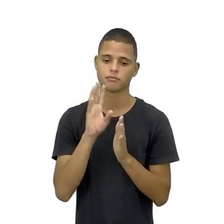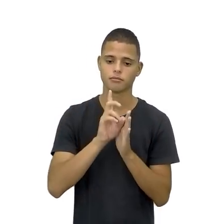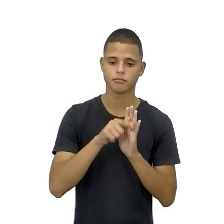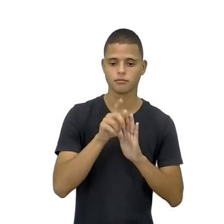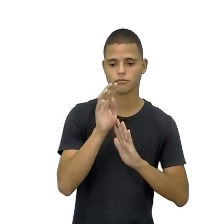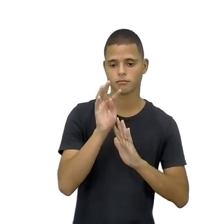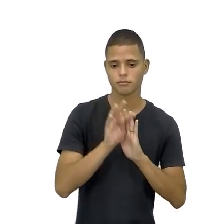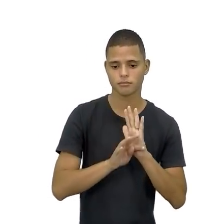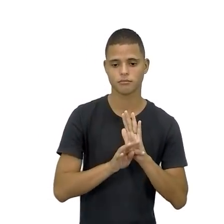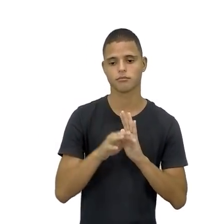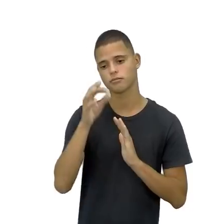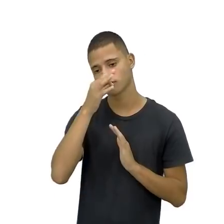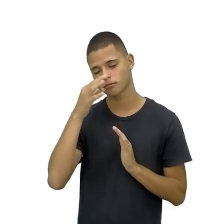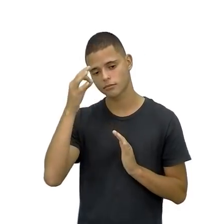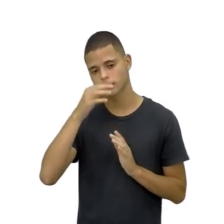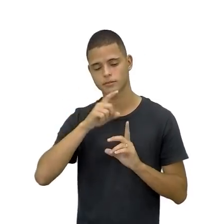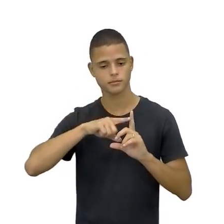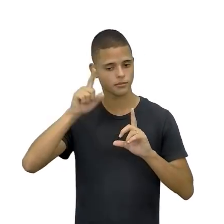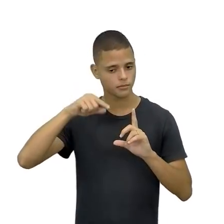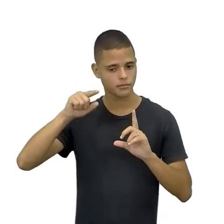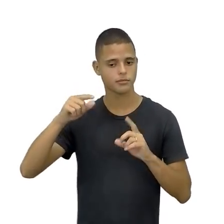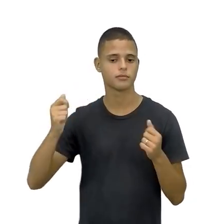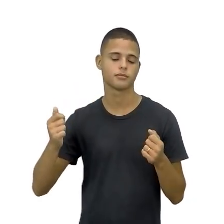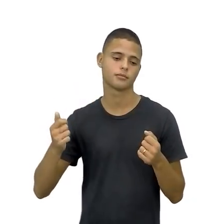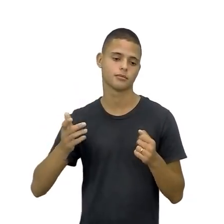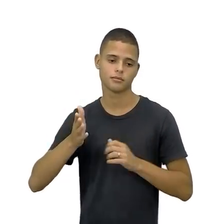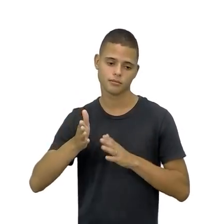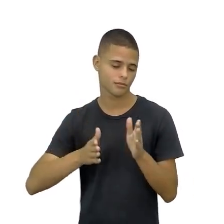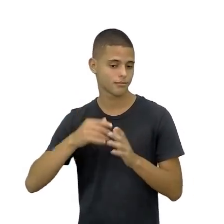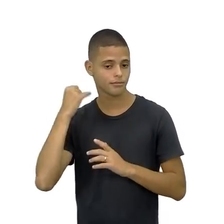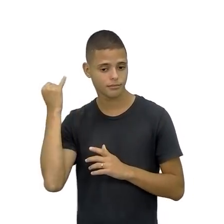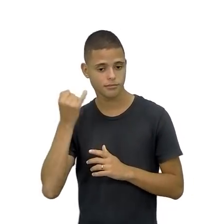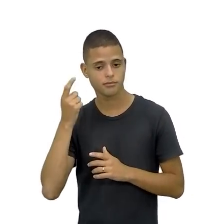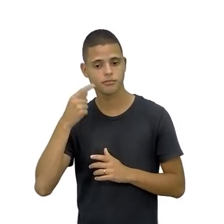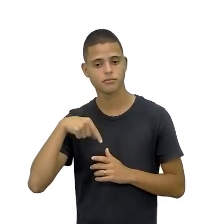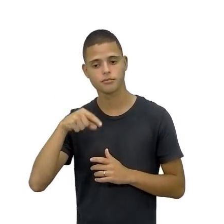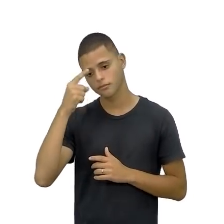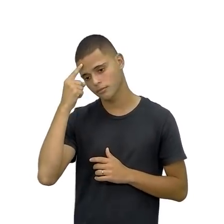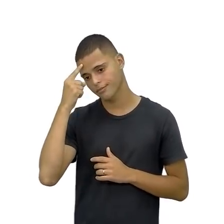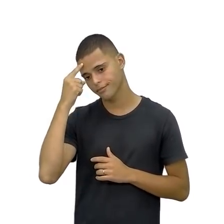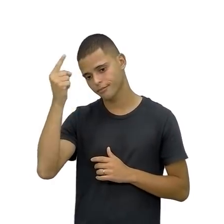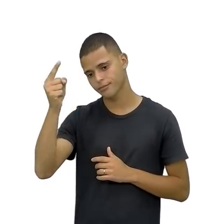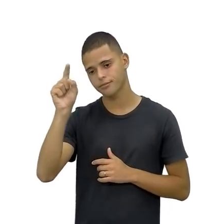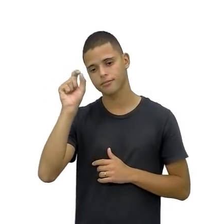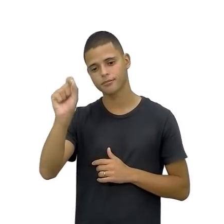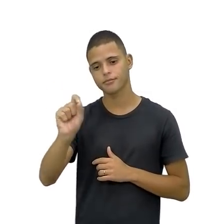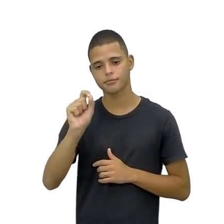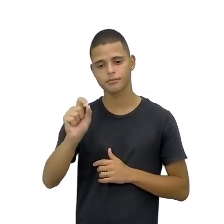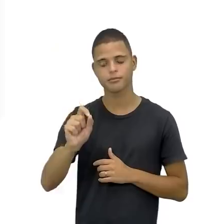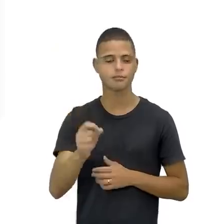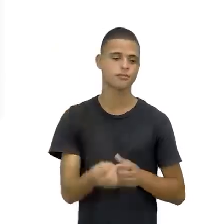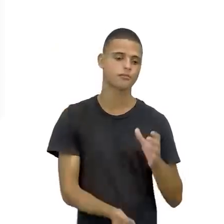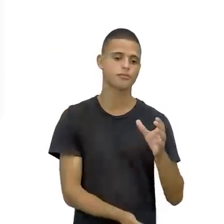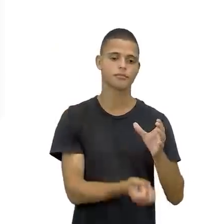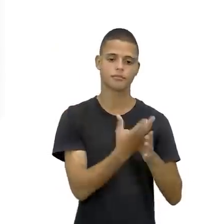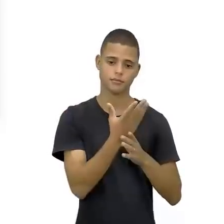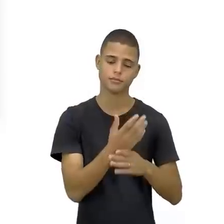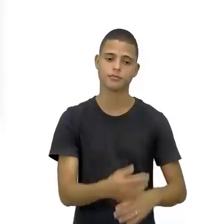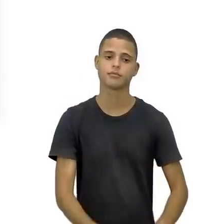né? Então, esse passo ele é fundamental quando nós pensamos nessa questão de produção,